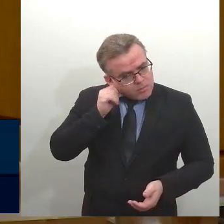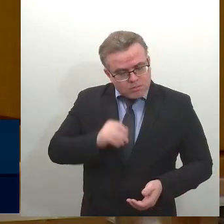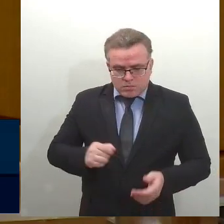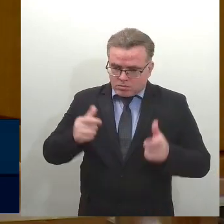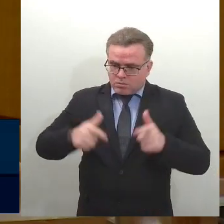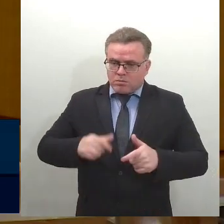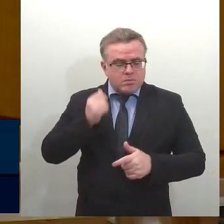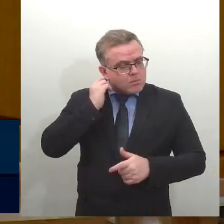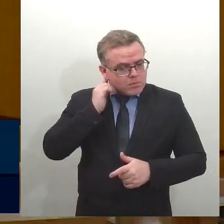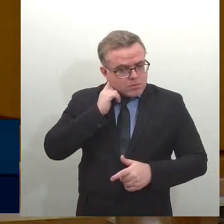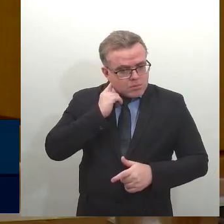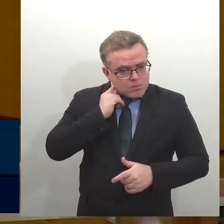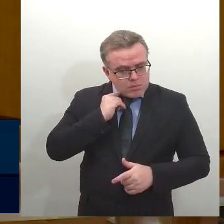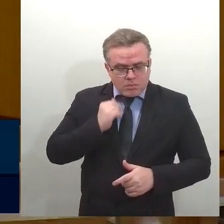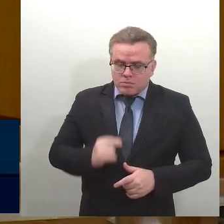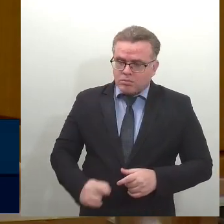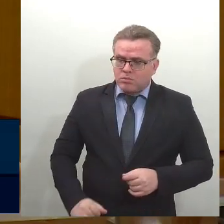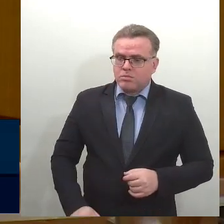renda.